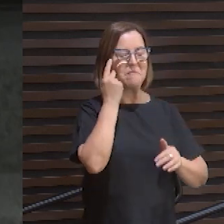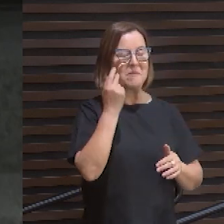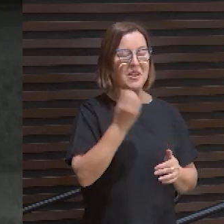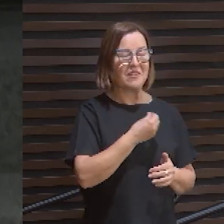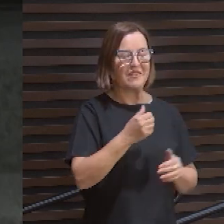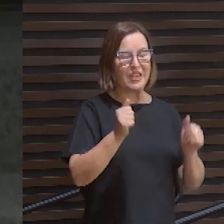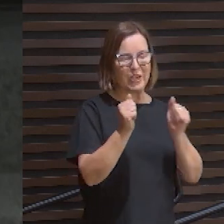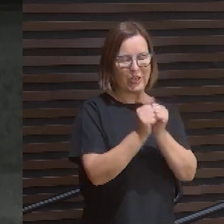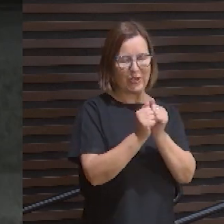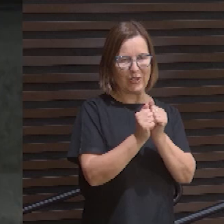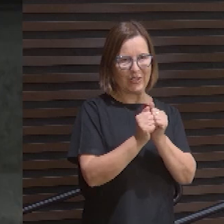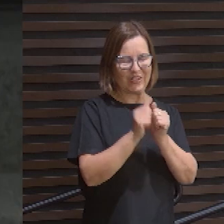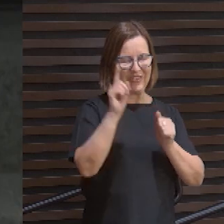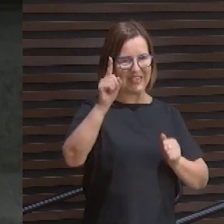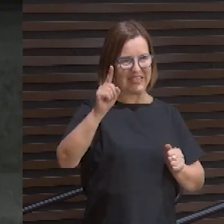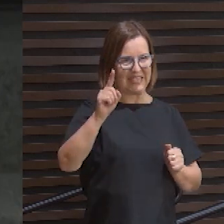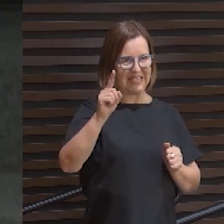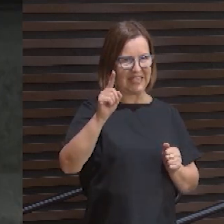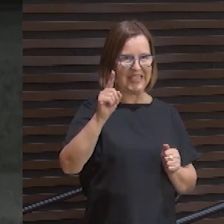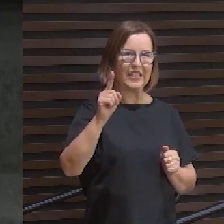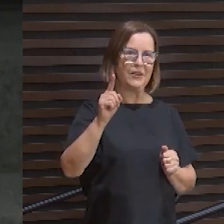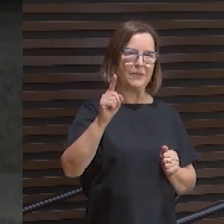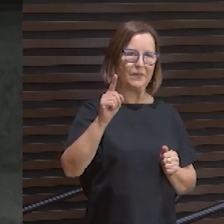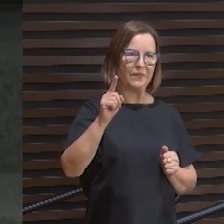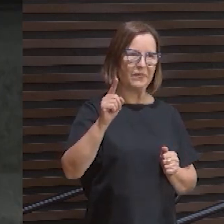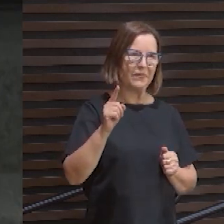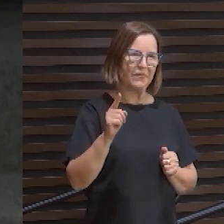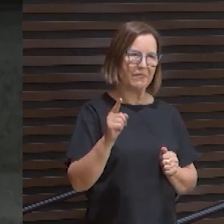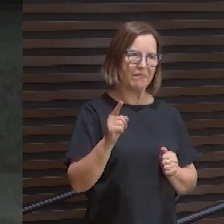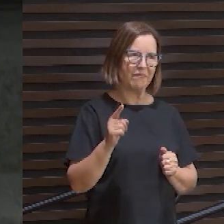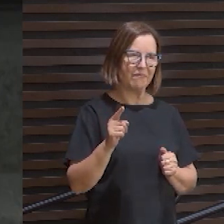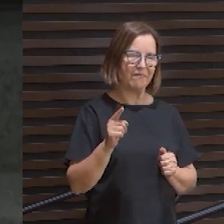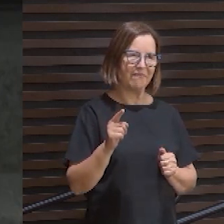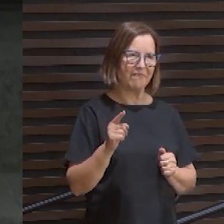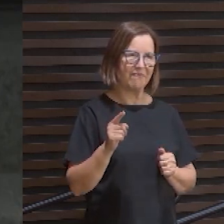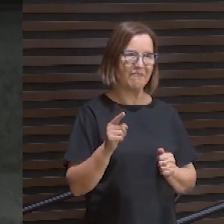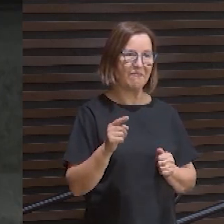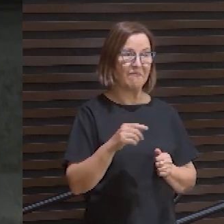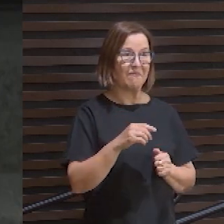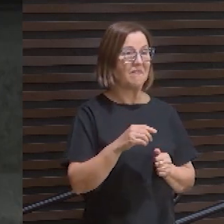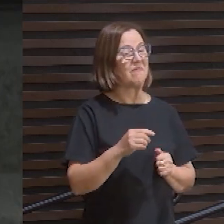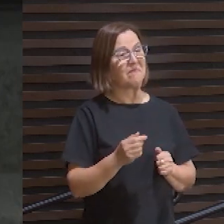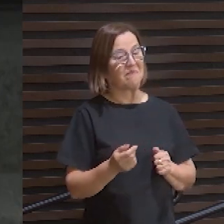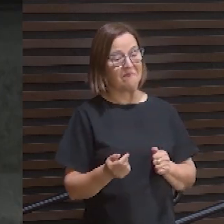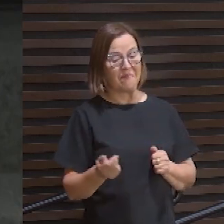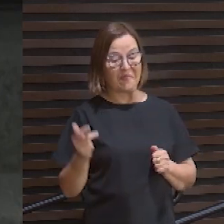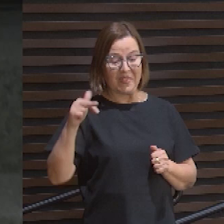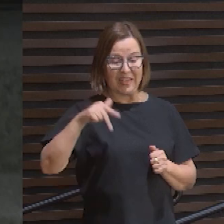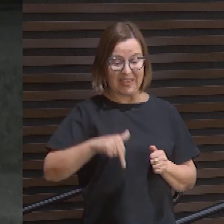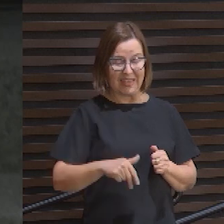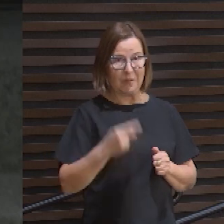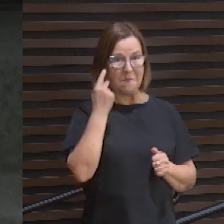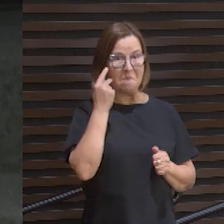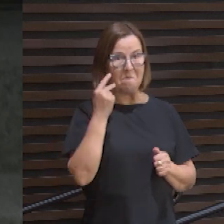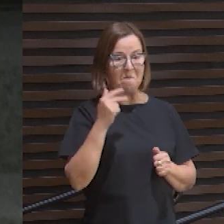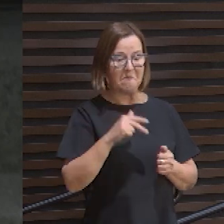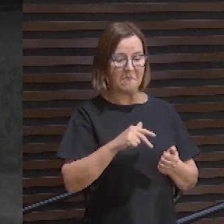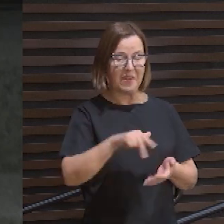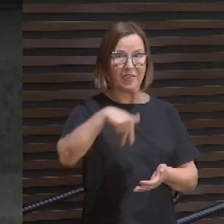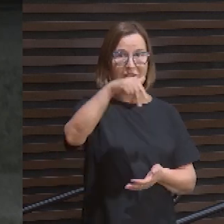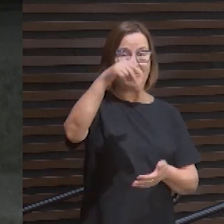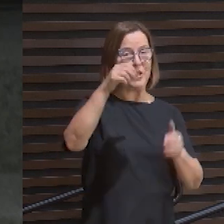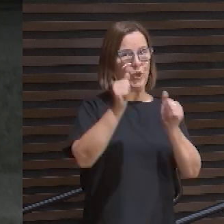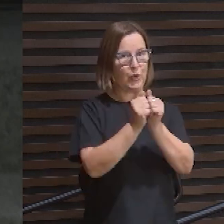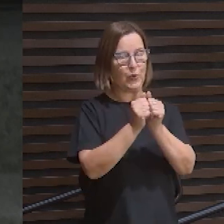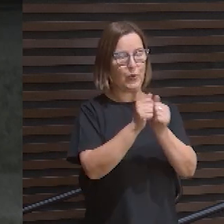ele. Descemos com ele para subirmos com ele. Somos crucificados com